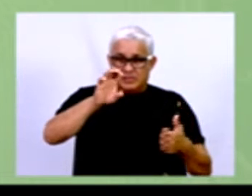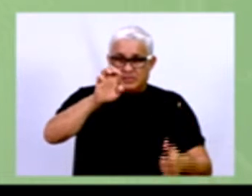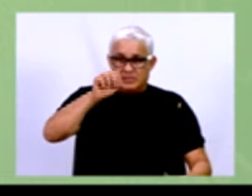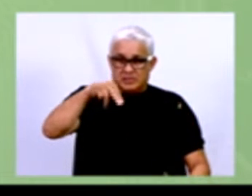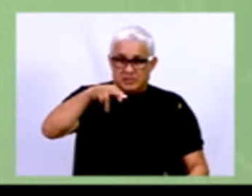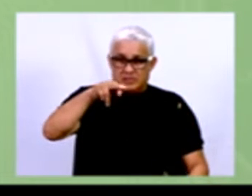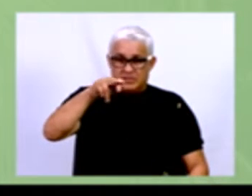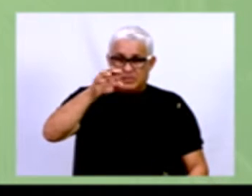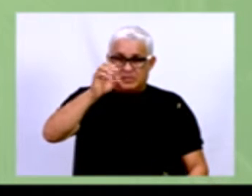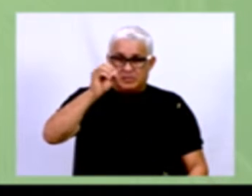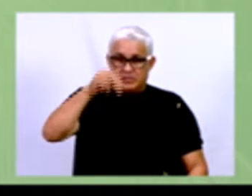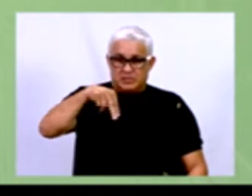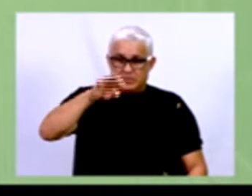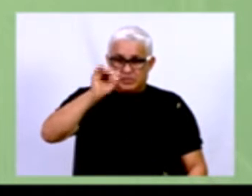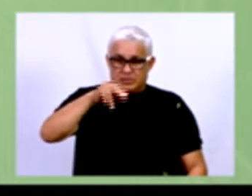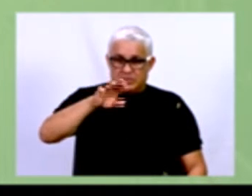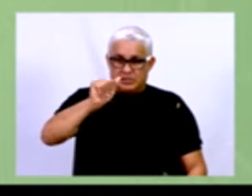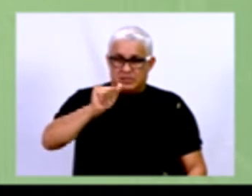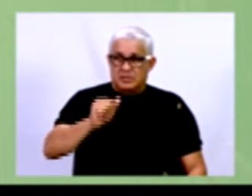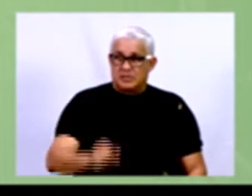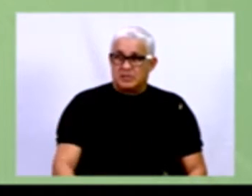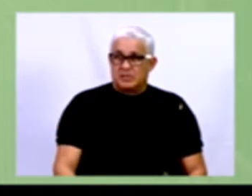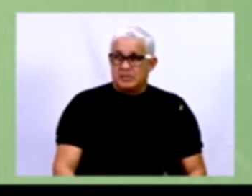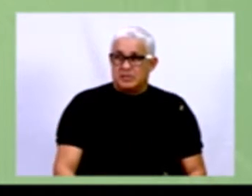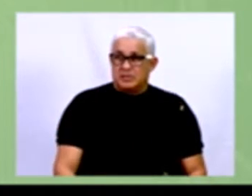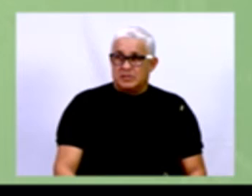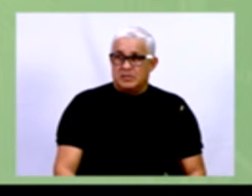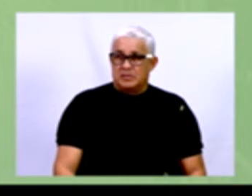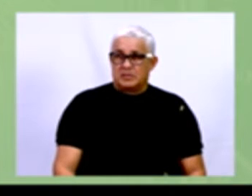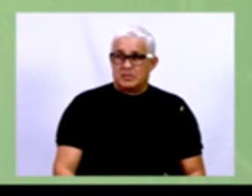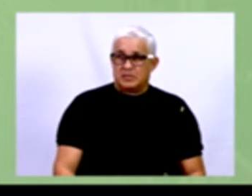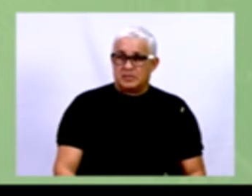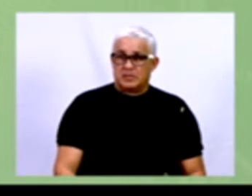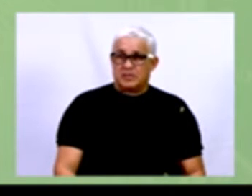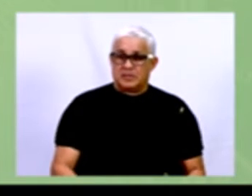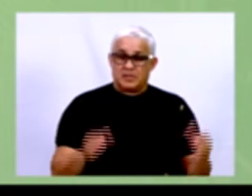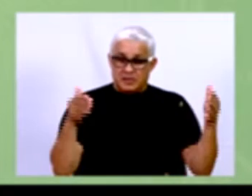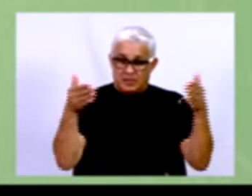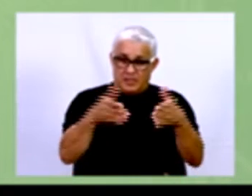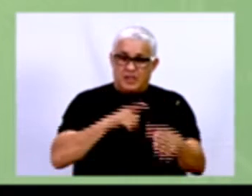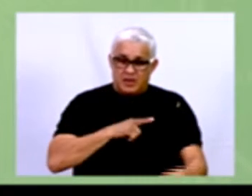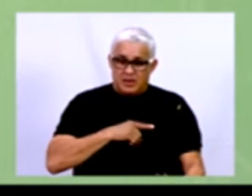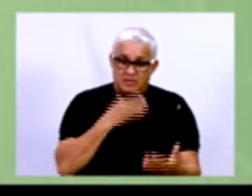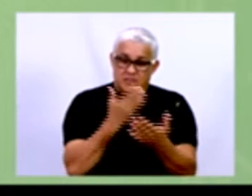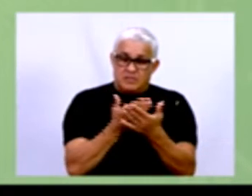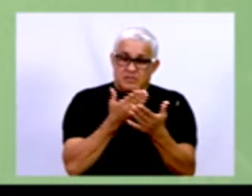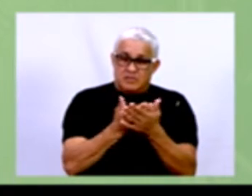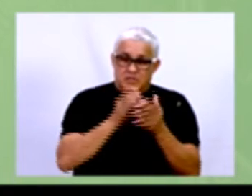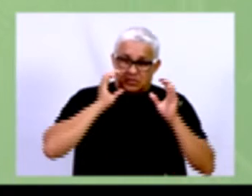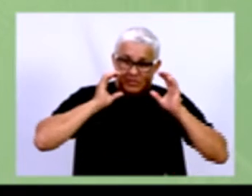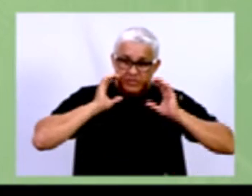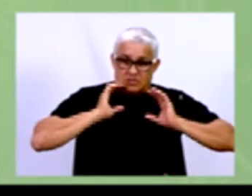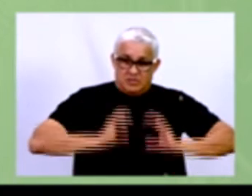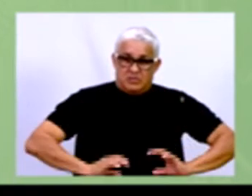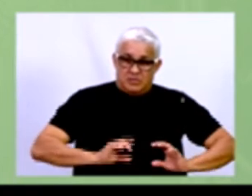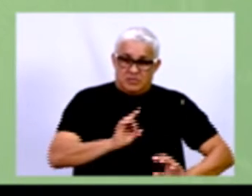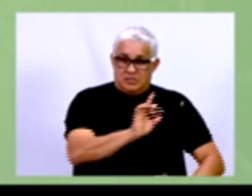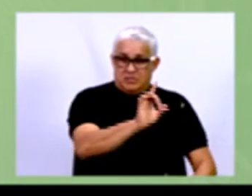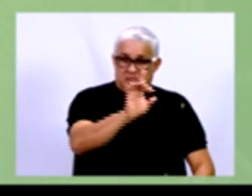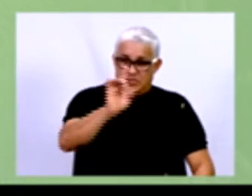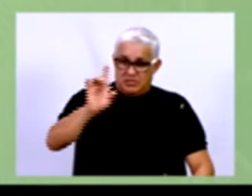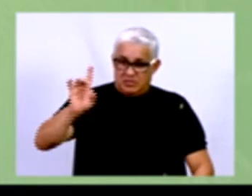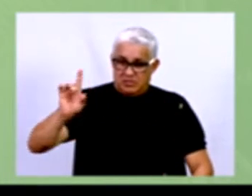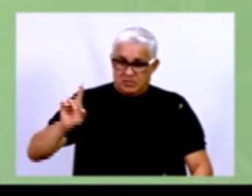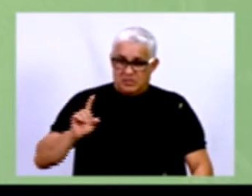é a microeconomia, que se dedica, né, que tem o foco voltado para o estudo do comportamento individual dos